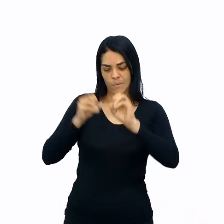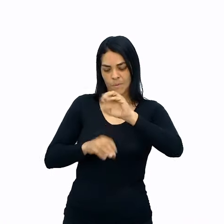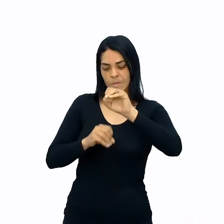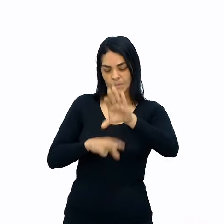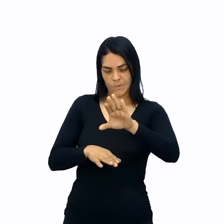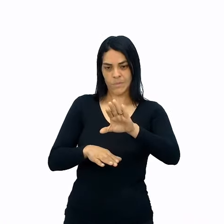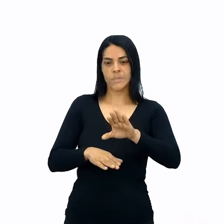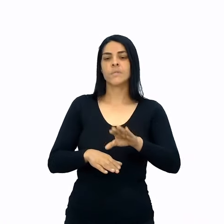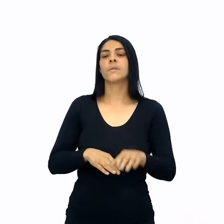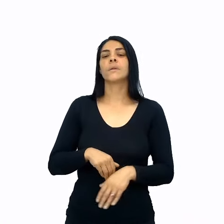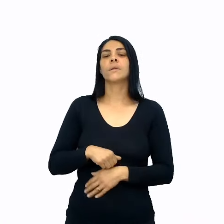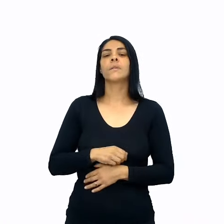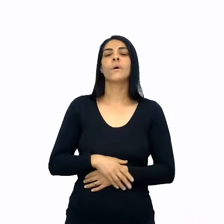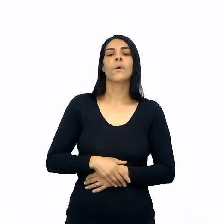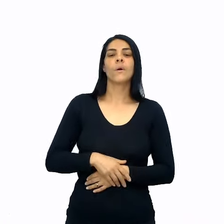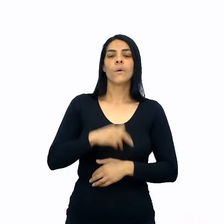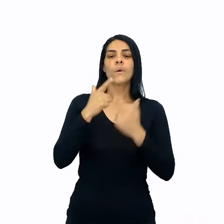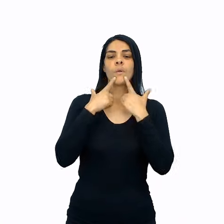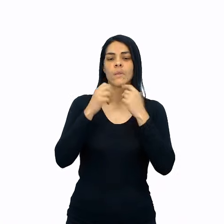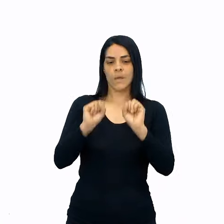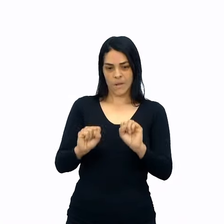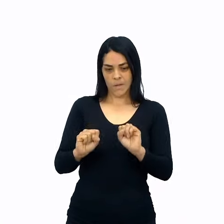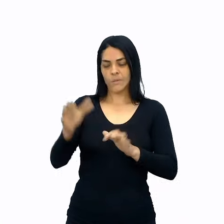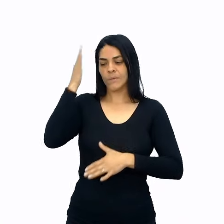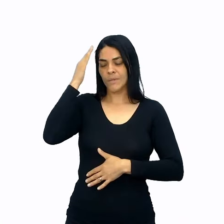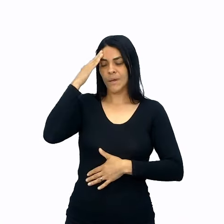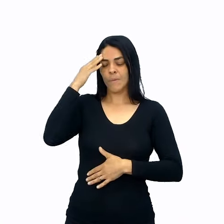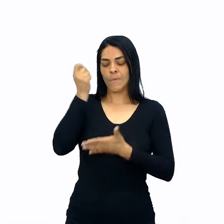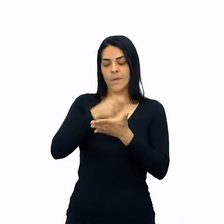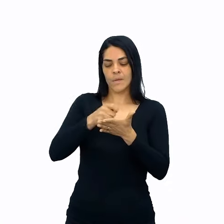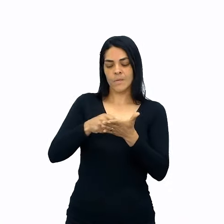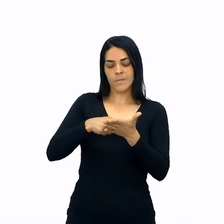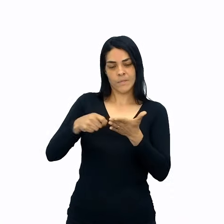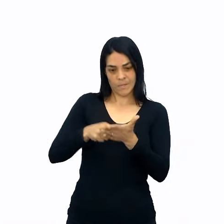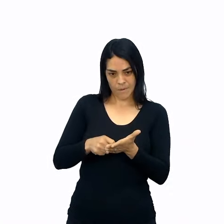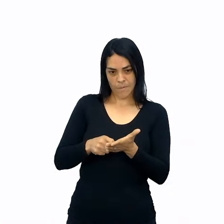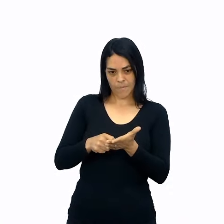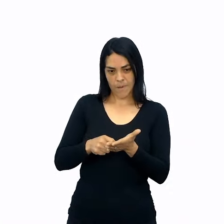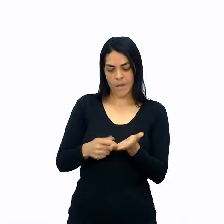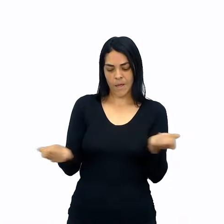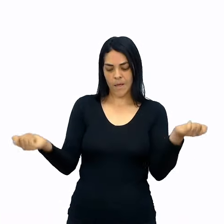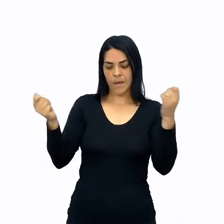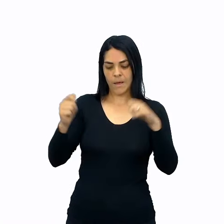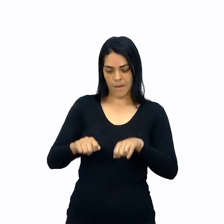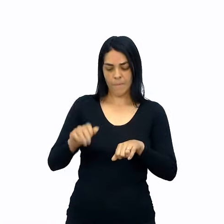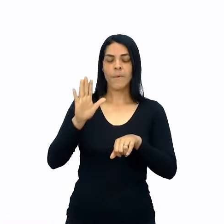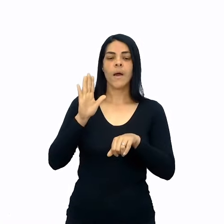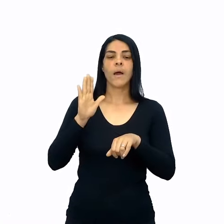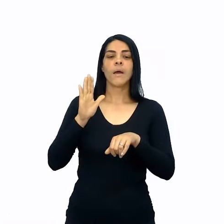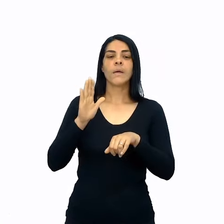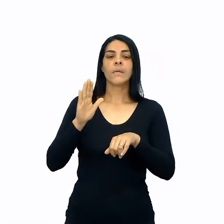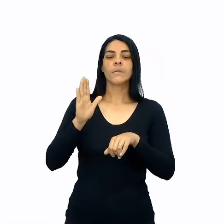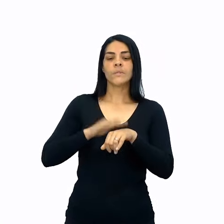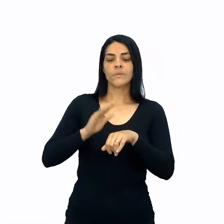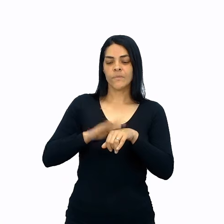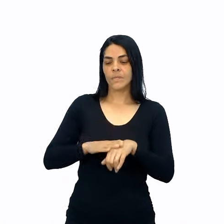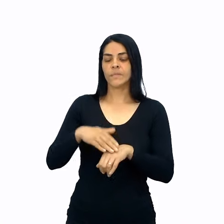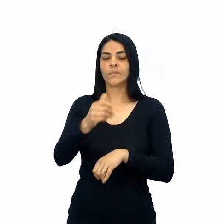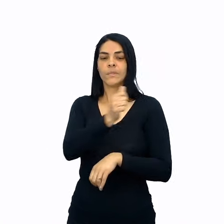Saber escrever propicia aos estudantes o seu desenvolvimento gradativo na questão da